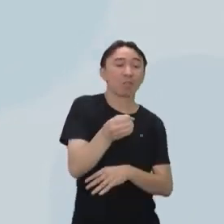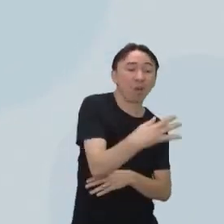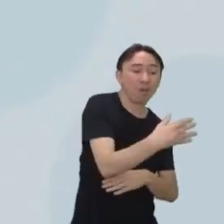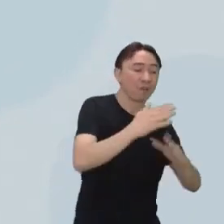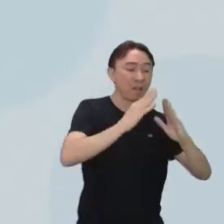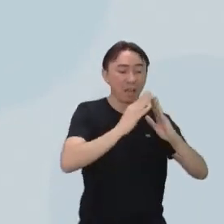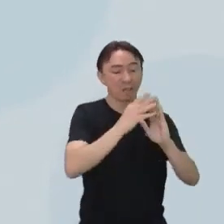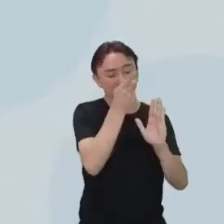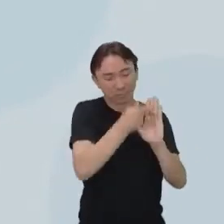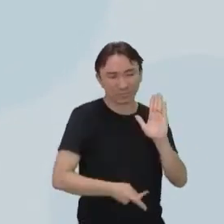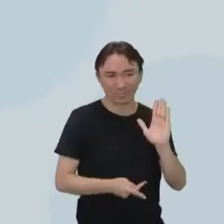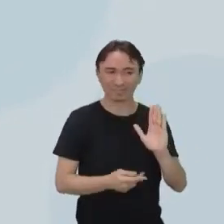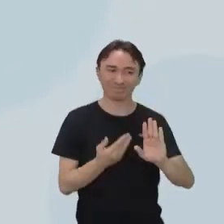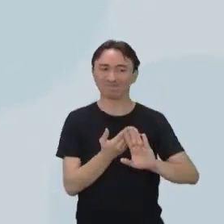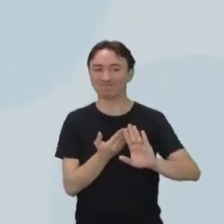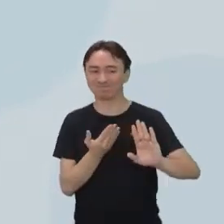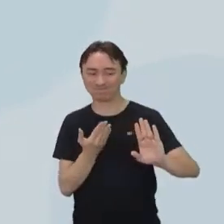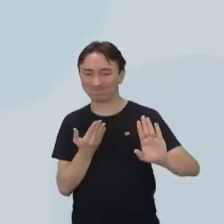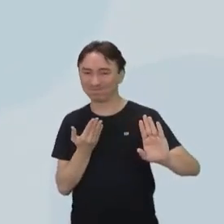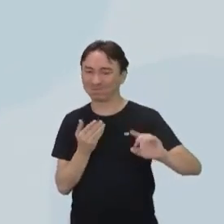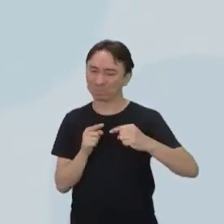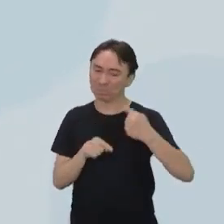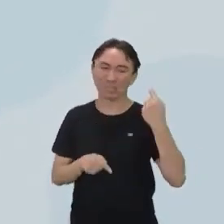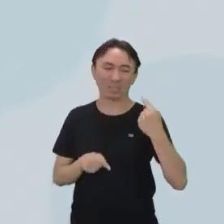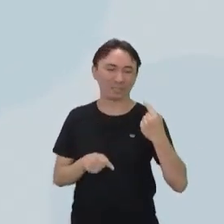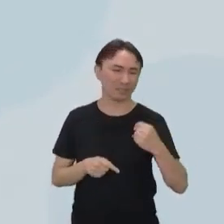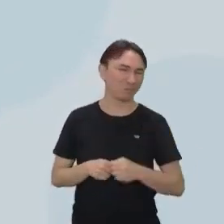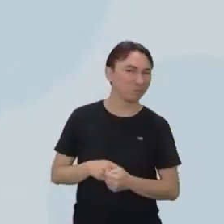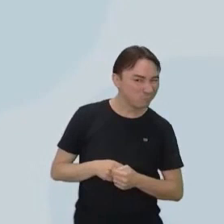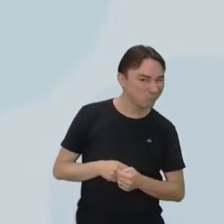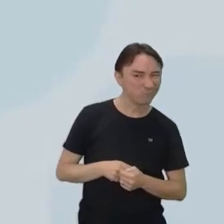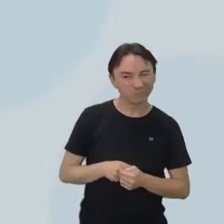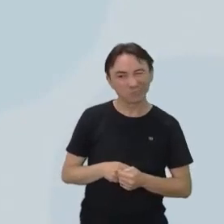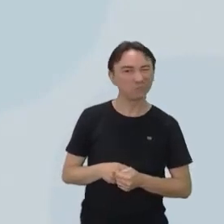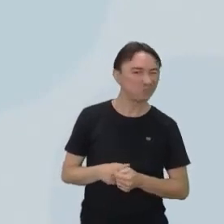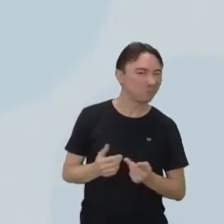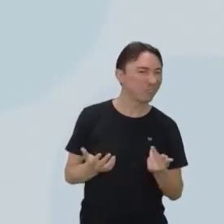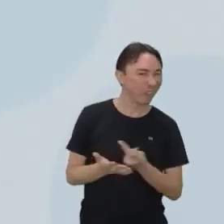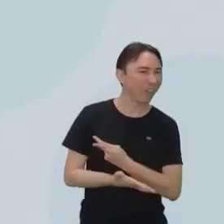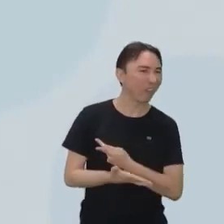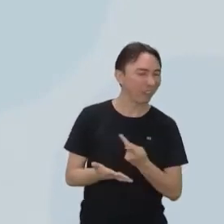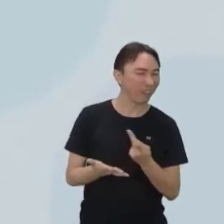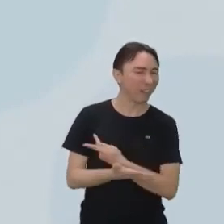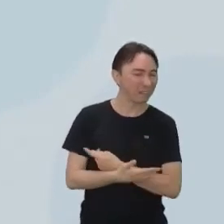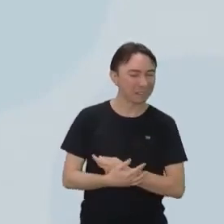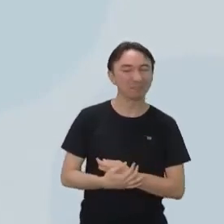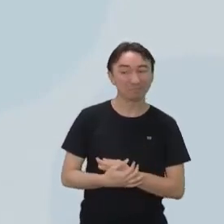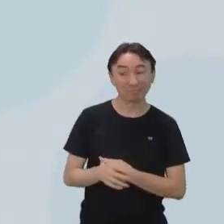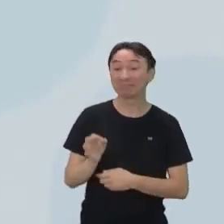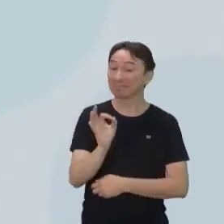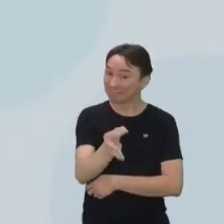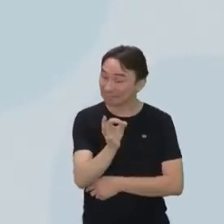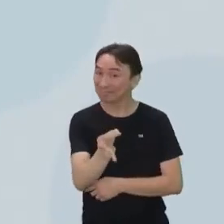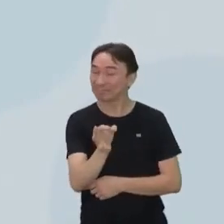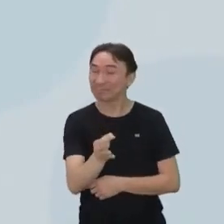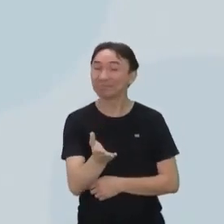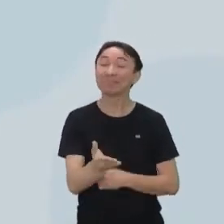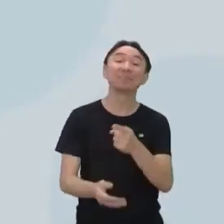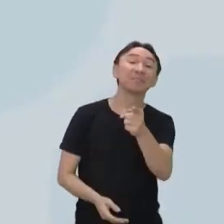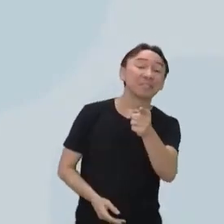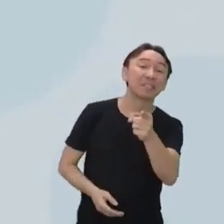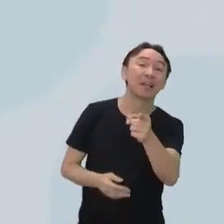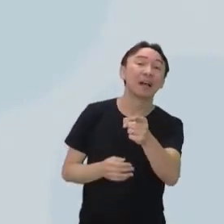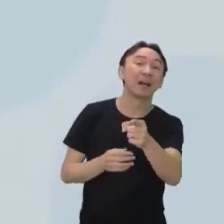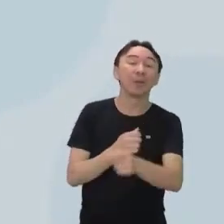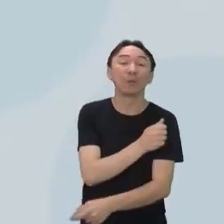errada essa daí, hein, professor? Eu também estou acreditando que sim. E vocês, estudantes, vocês acham que esse item